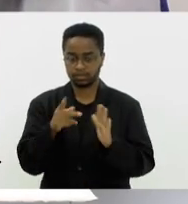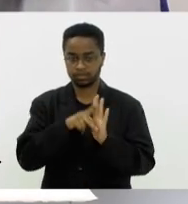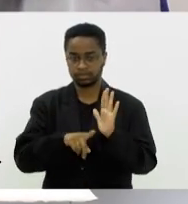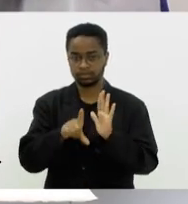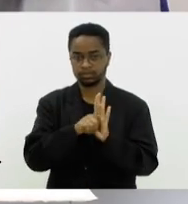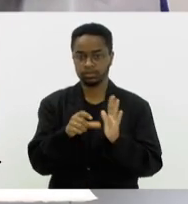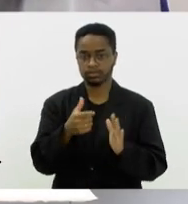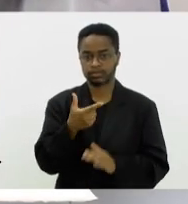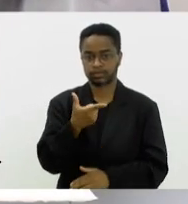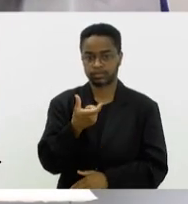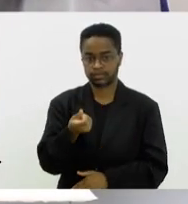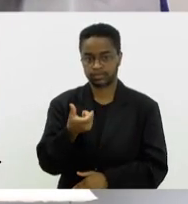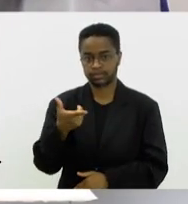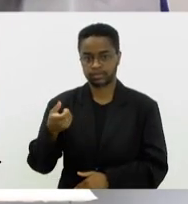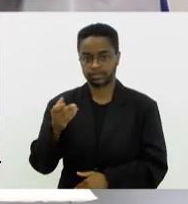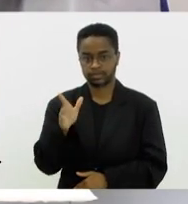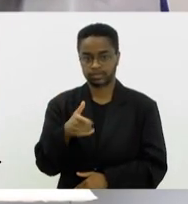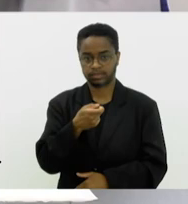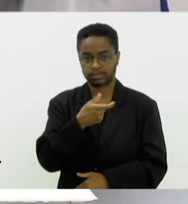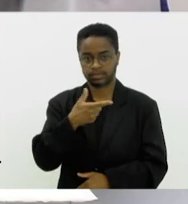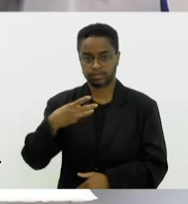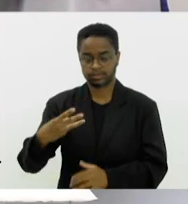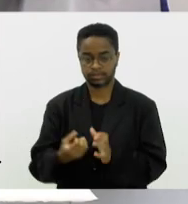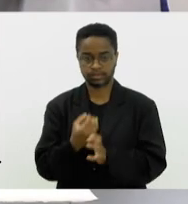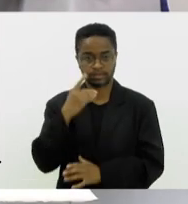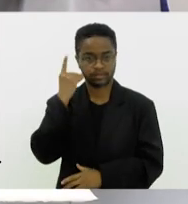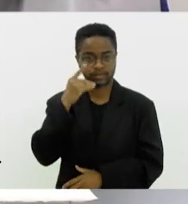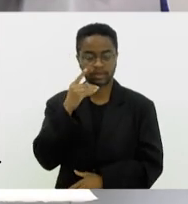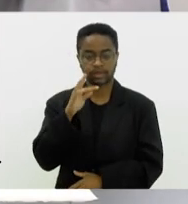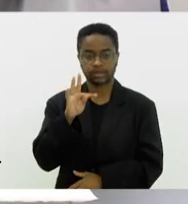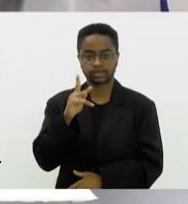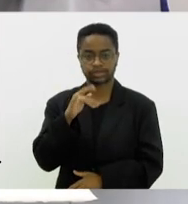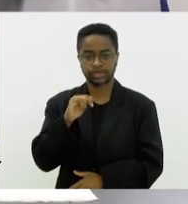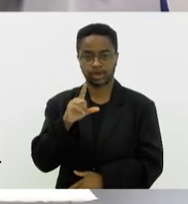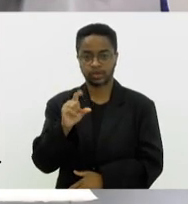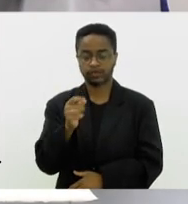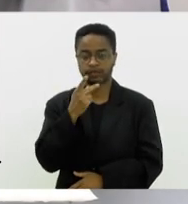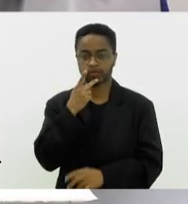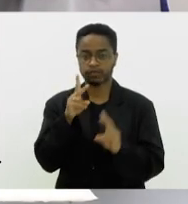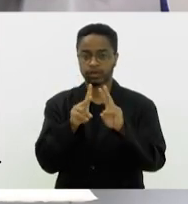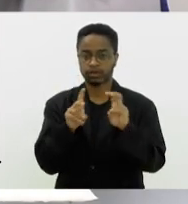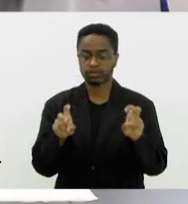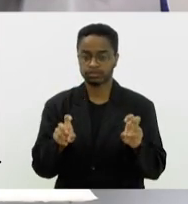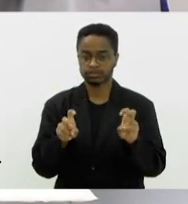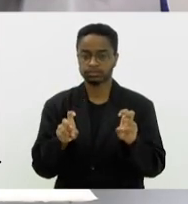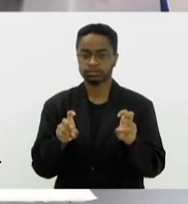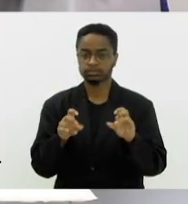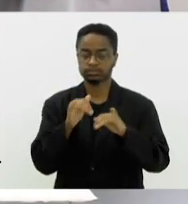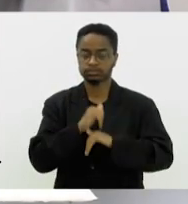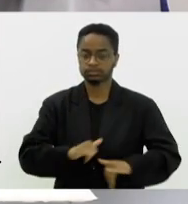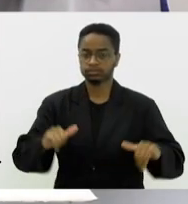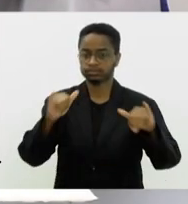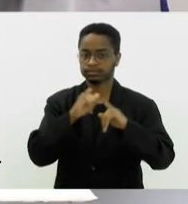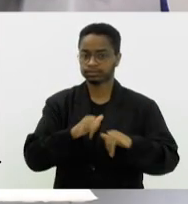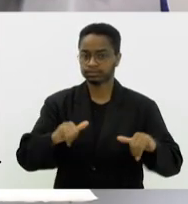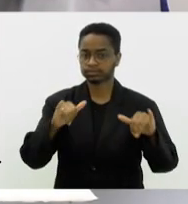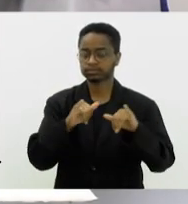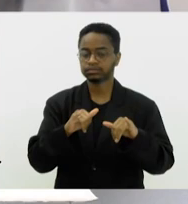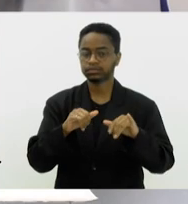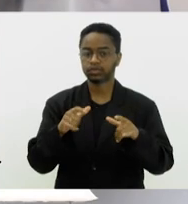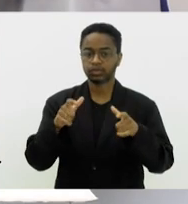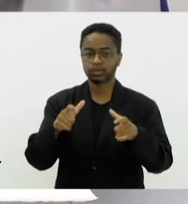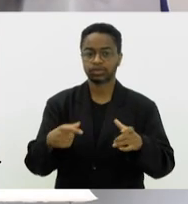lei 2626 de 23, de autoria do deputado Thiago Gagliasso, que dispõe sobre a divulgação de canais de